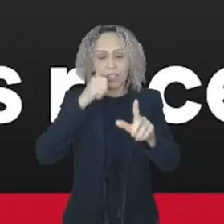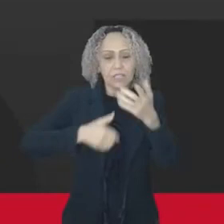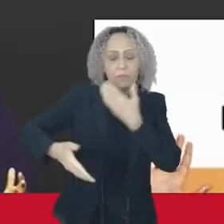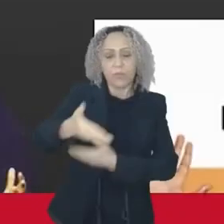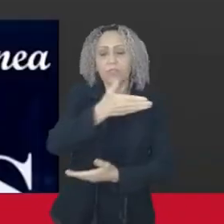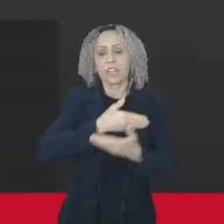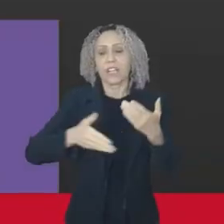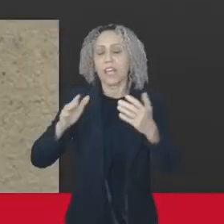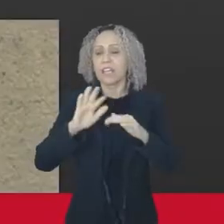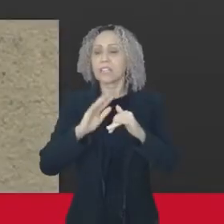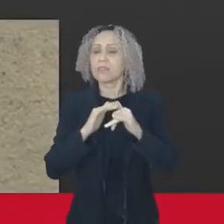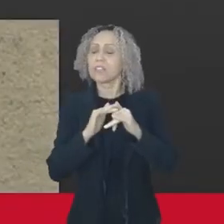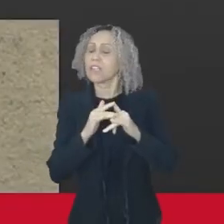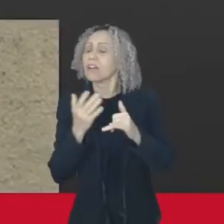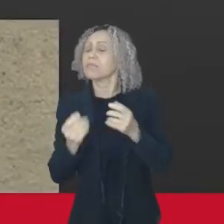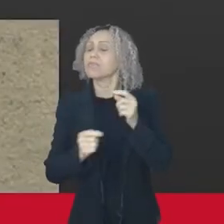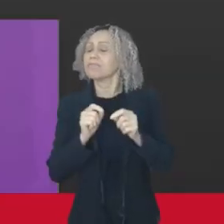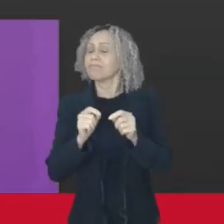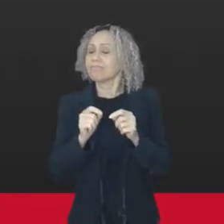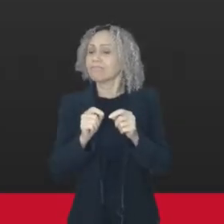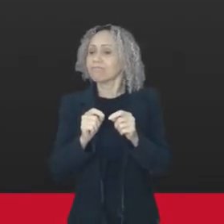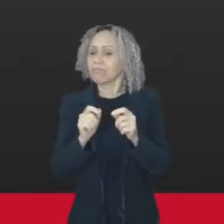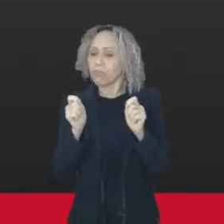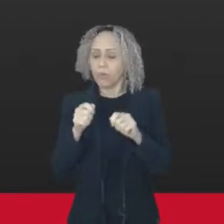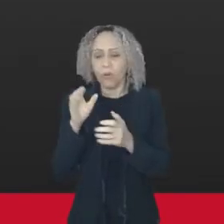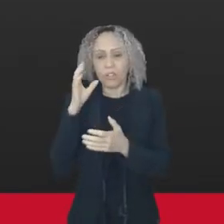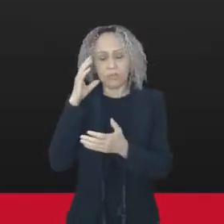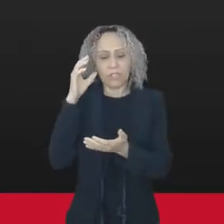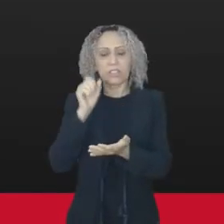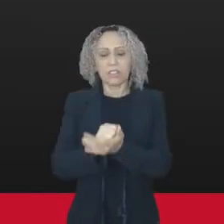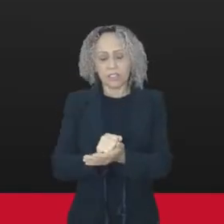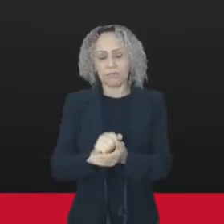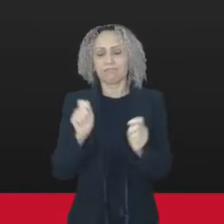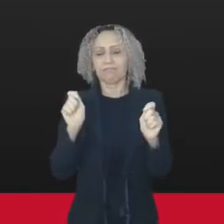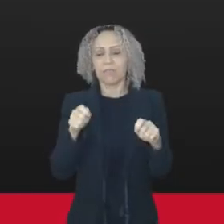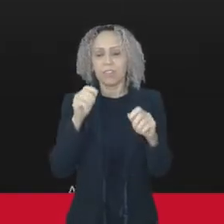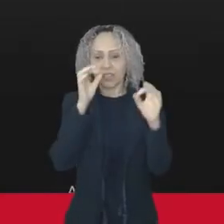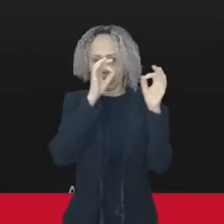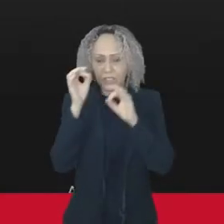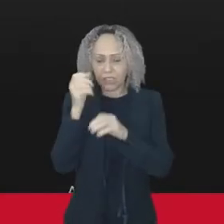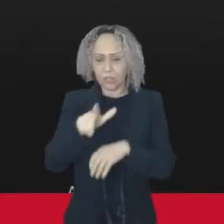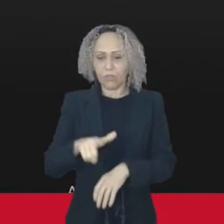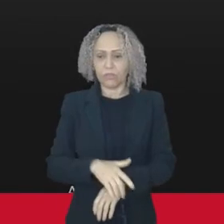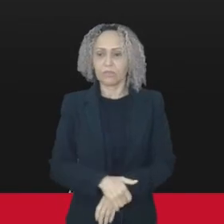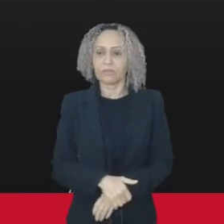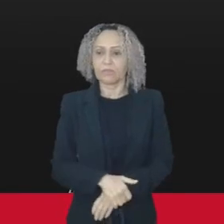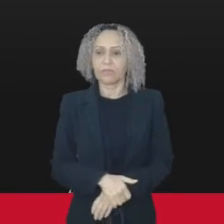TV PT no YouTube ou em formato de podcast no Spotify.